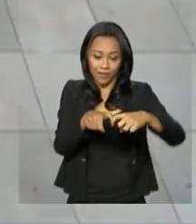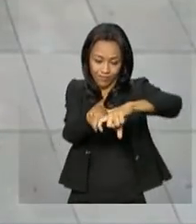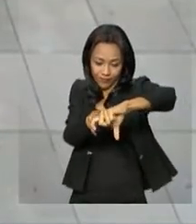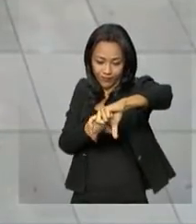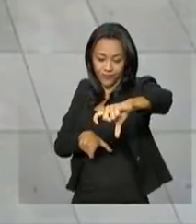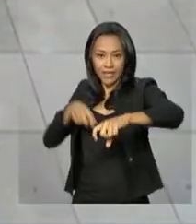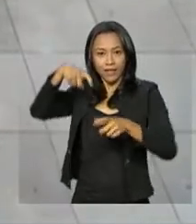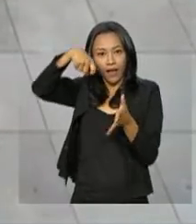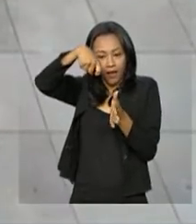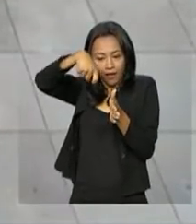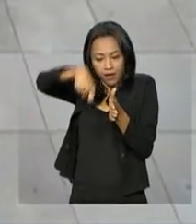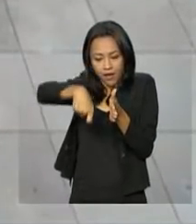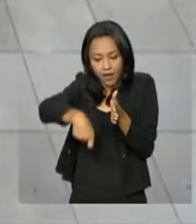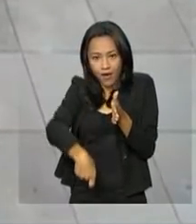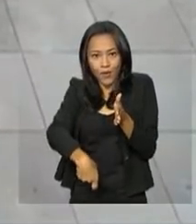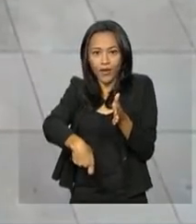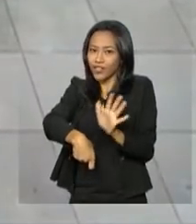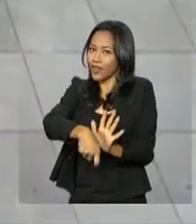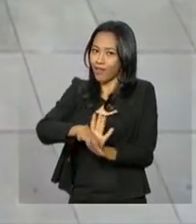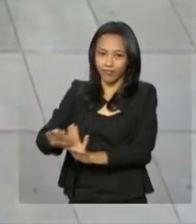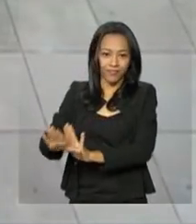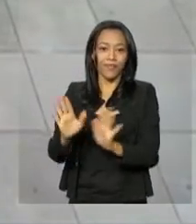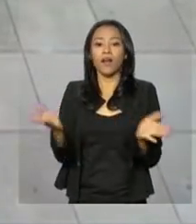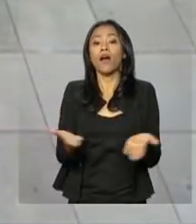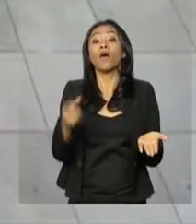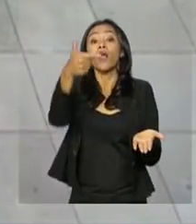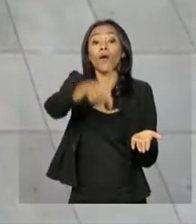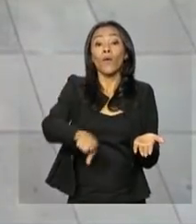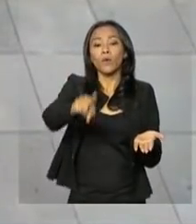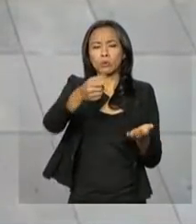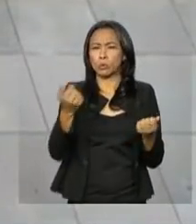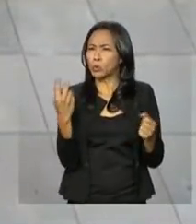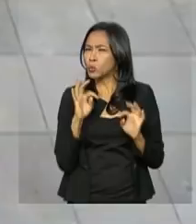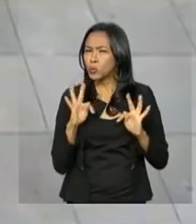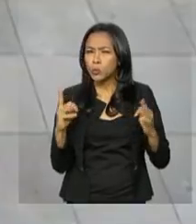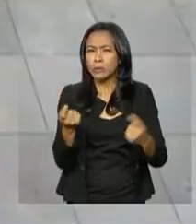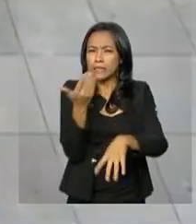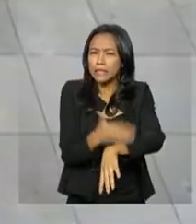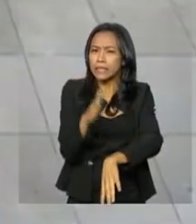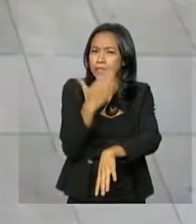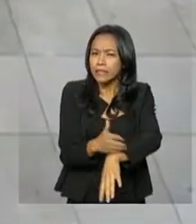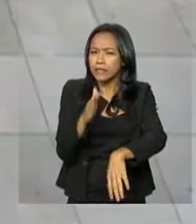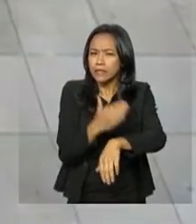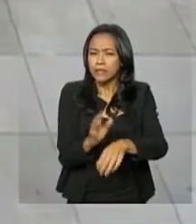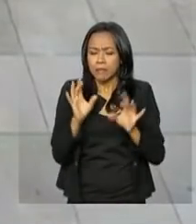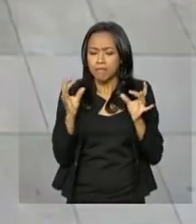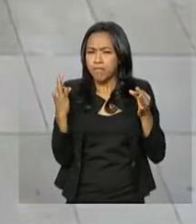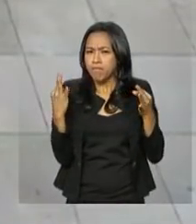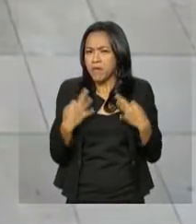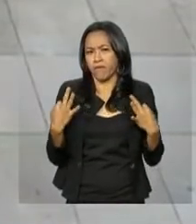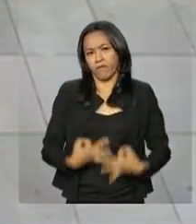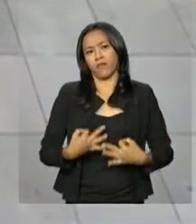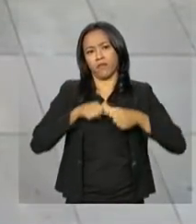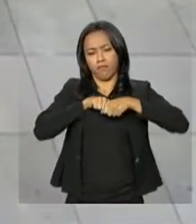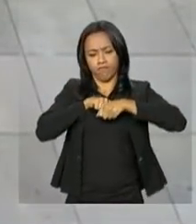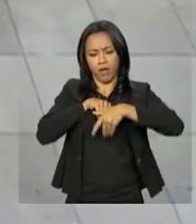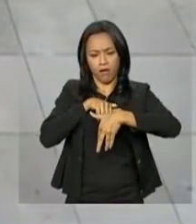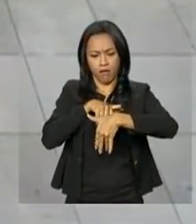foi sincronizado, todo um treinamento que é realizado ali para que isso saia milimetricamente perfeito.